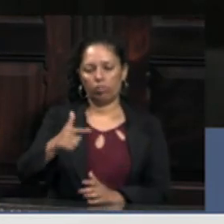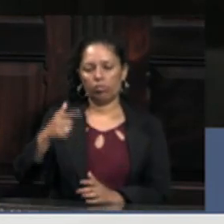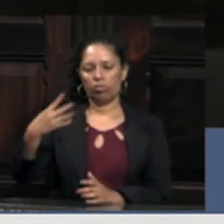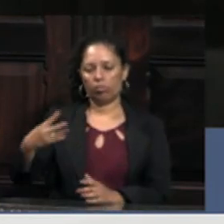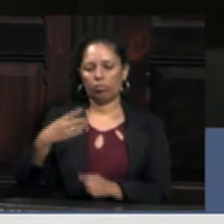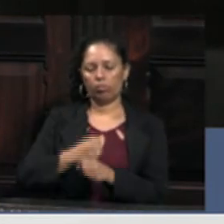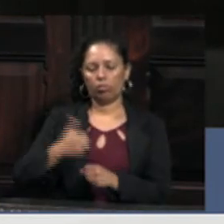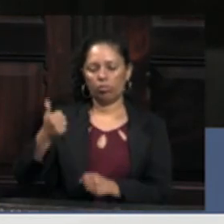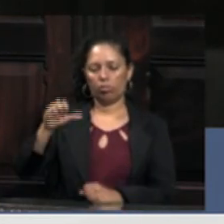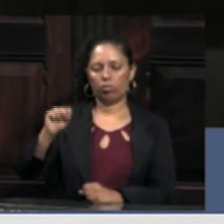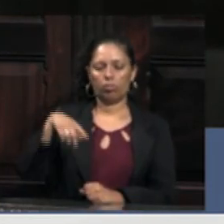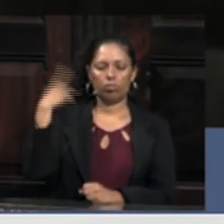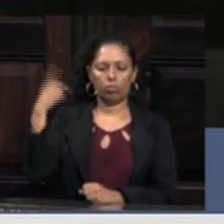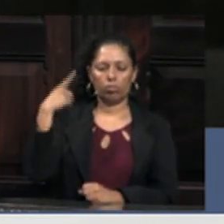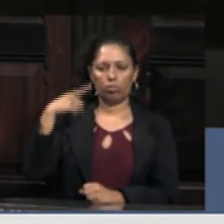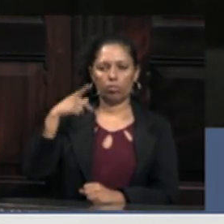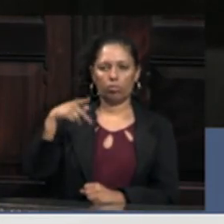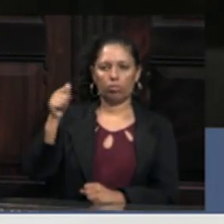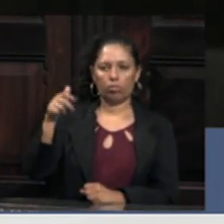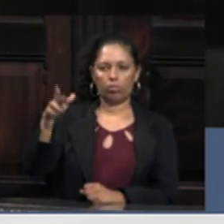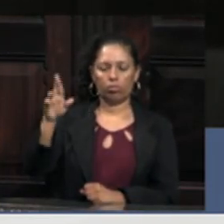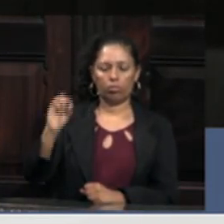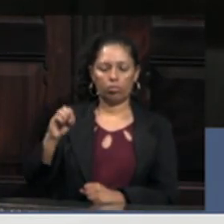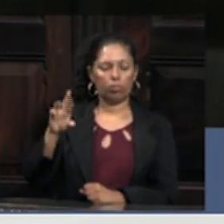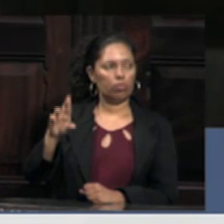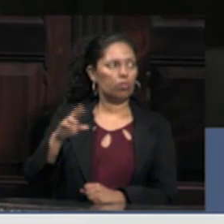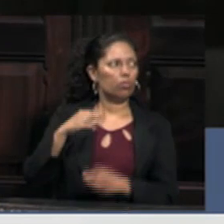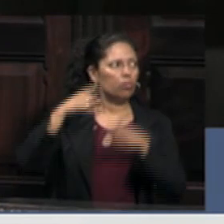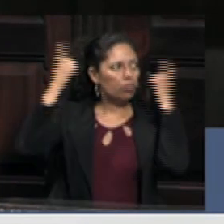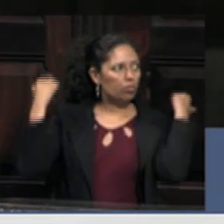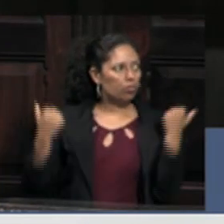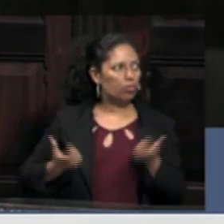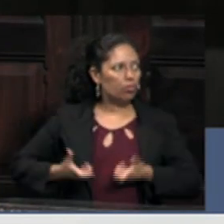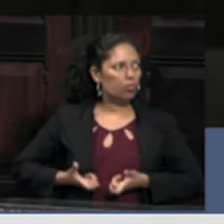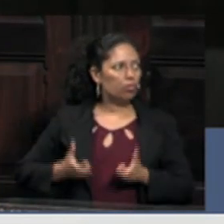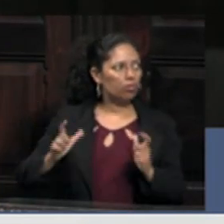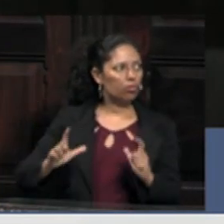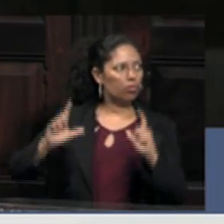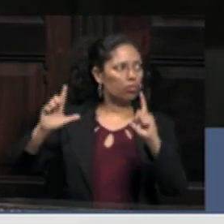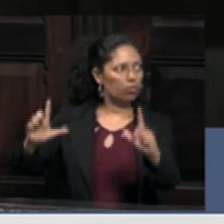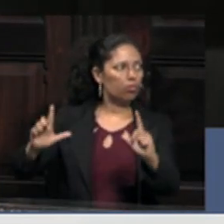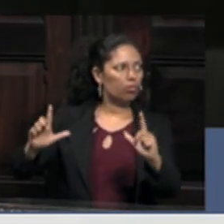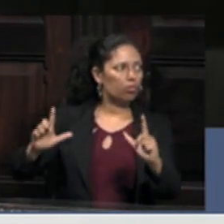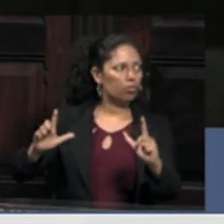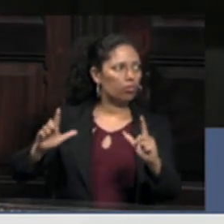824/2018, de autoria do deputado Paulo Ramos. Concede medalha Tiradentes, respectivo diploma, a